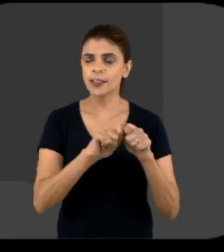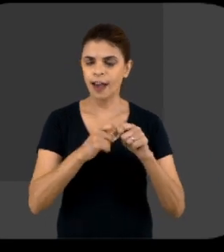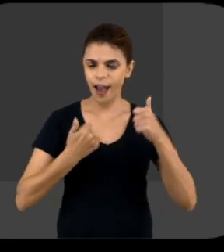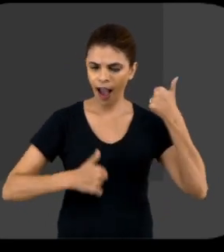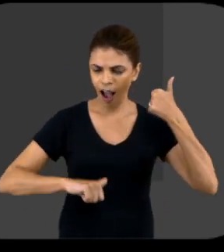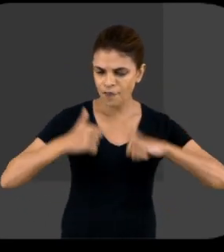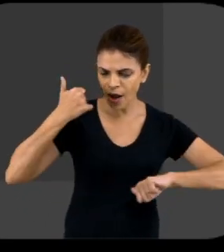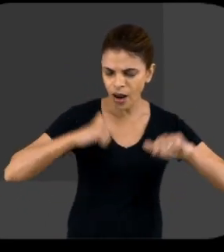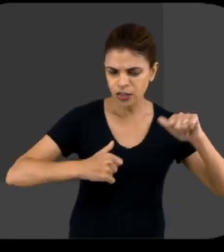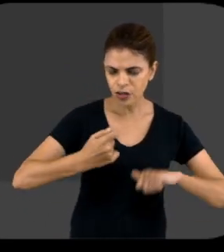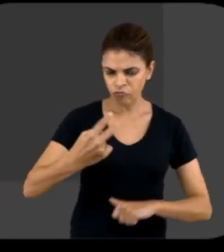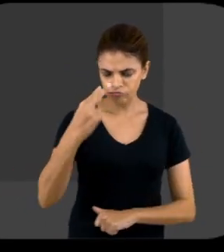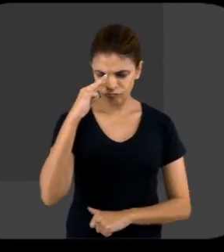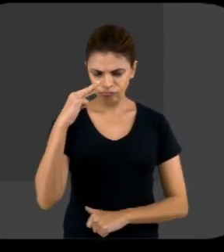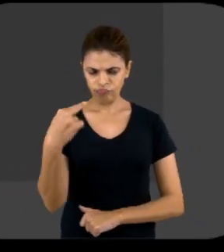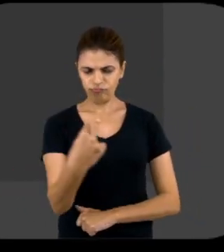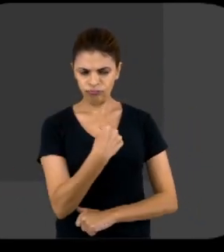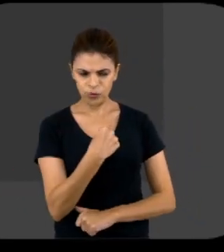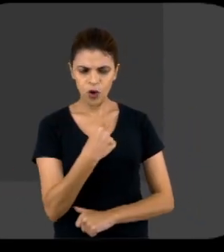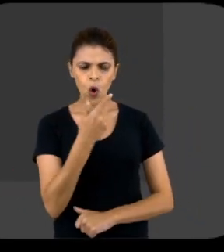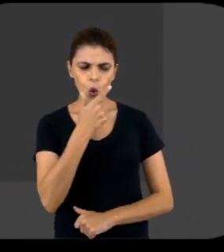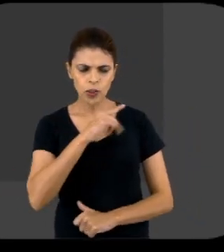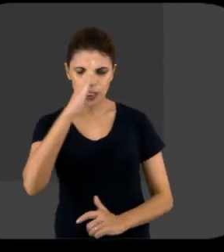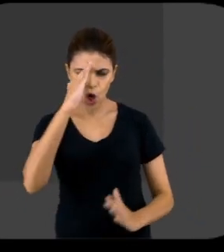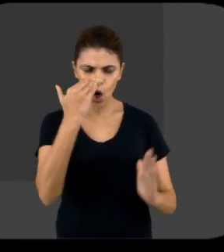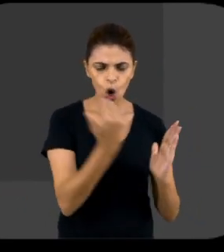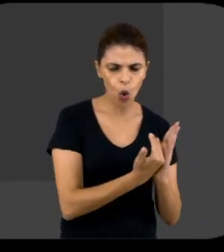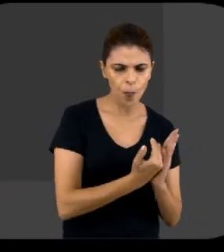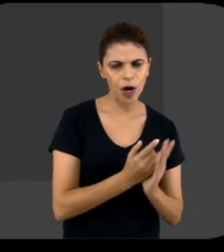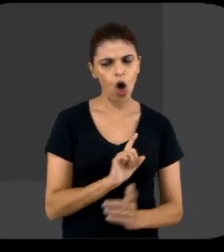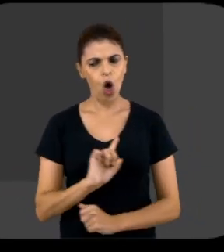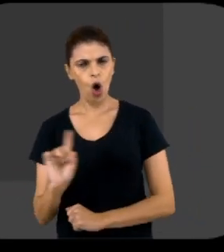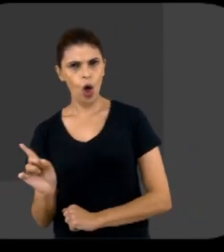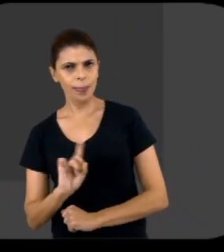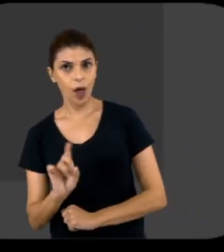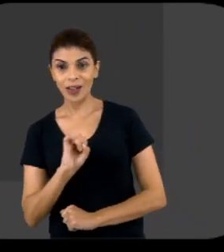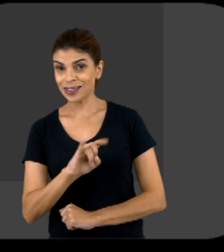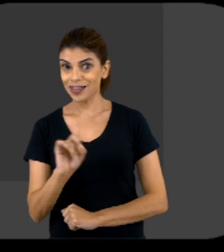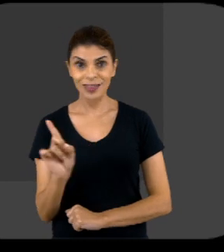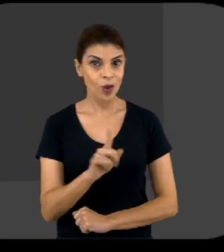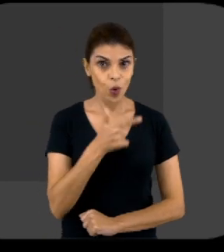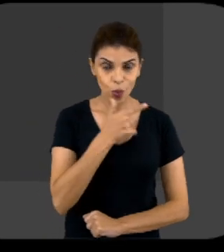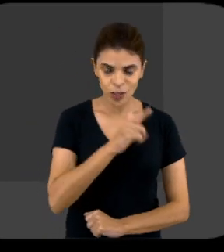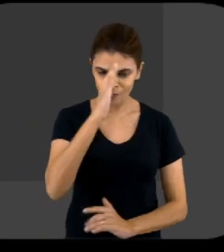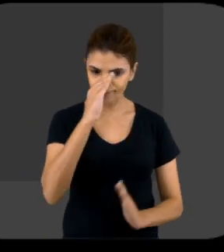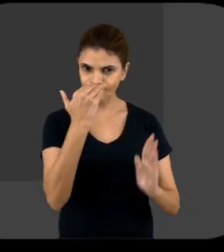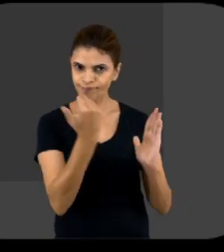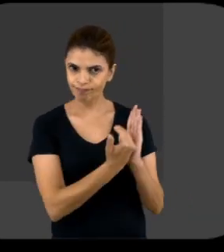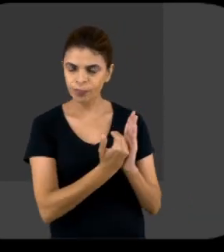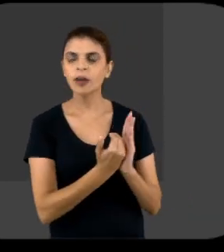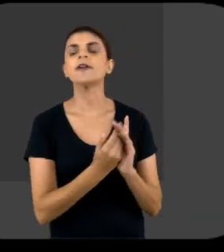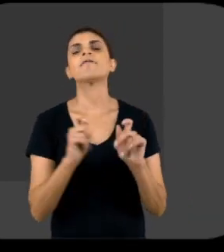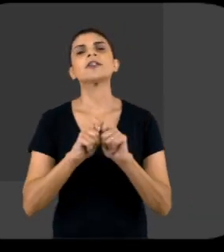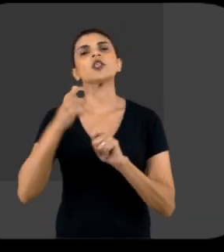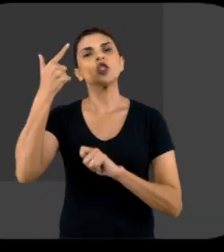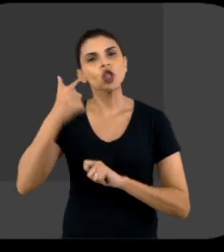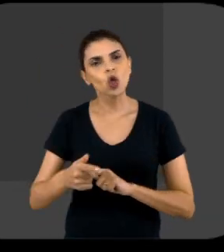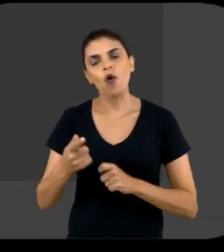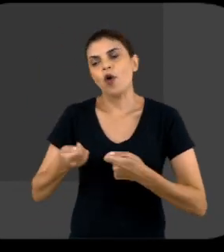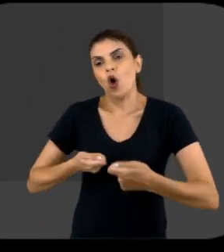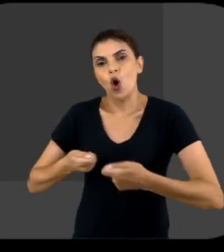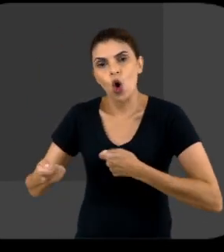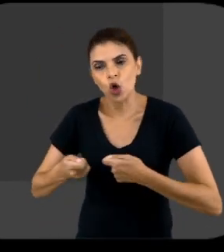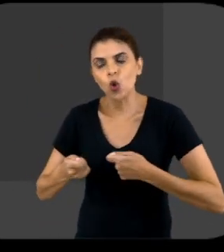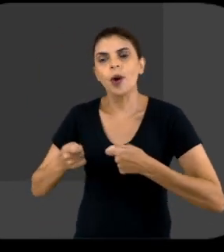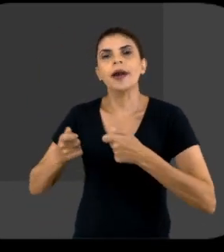uma avaliação se foi efetivo ou não. No caso de não, reiniciar o processo, fazer um